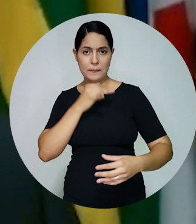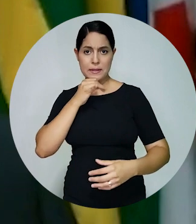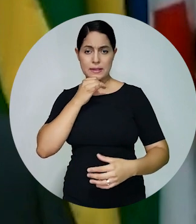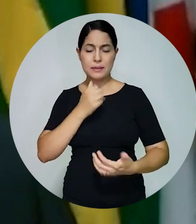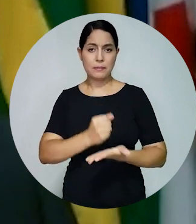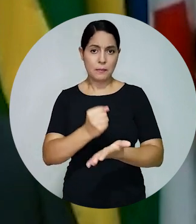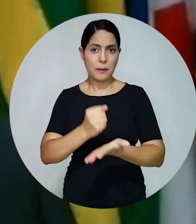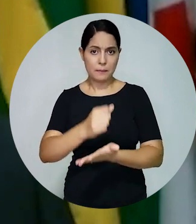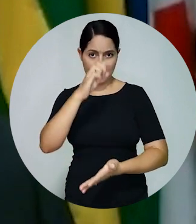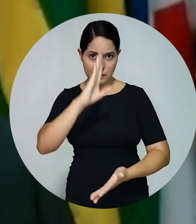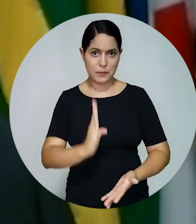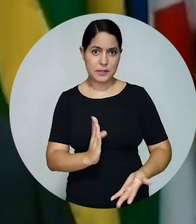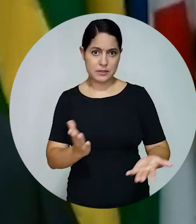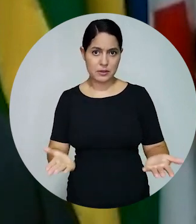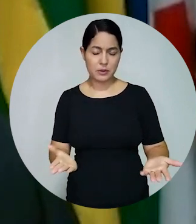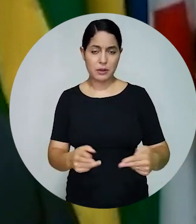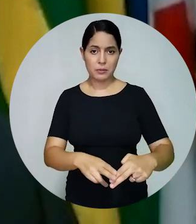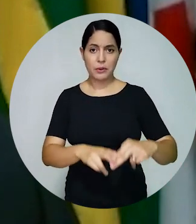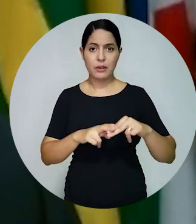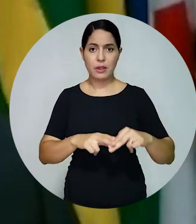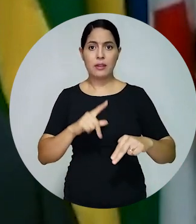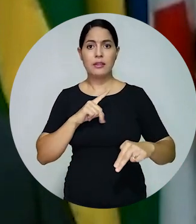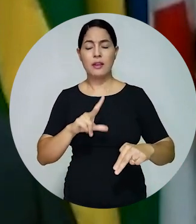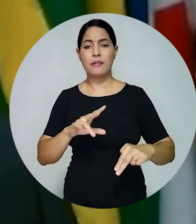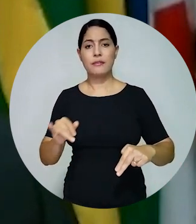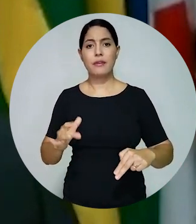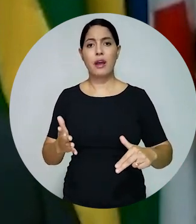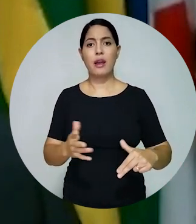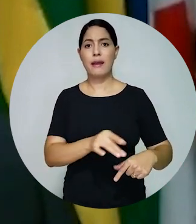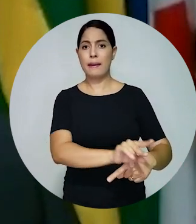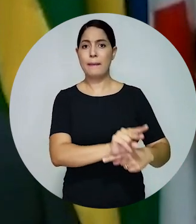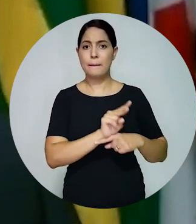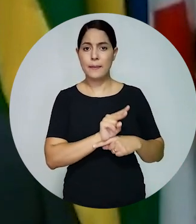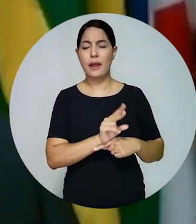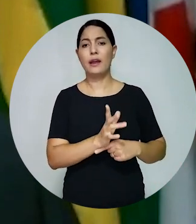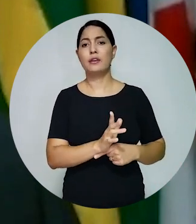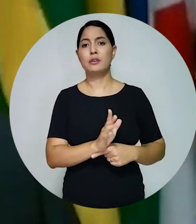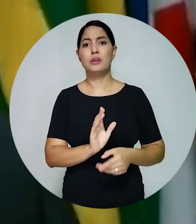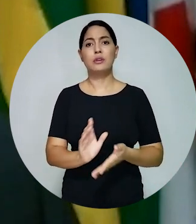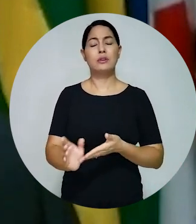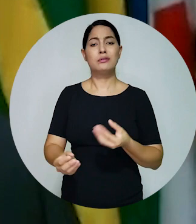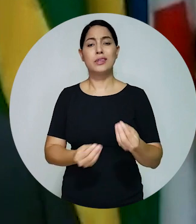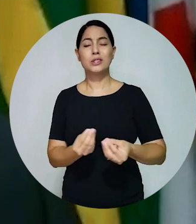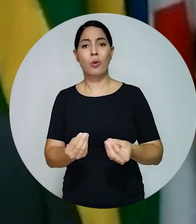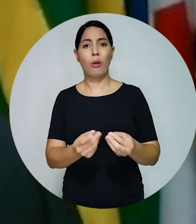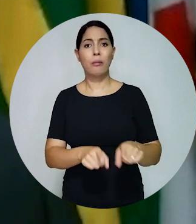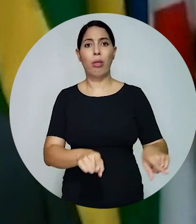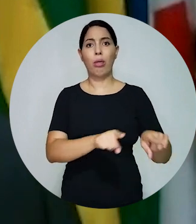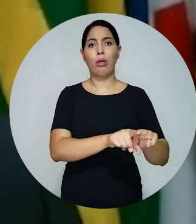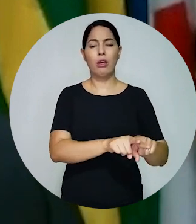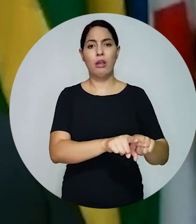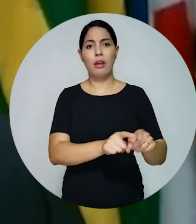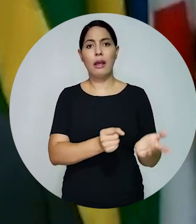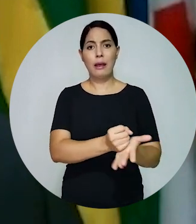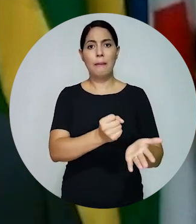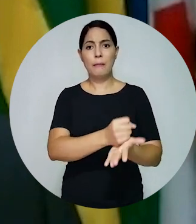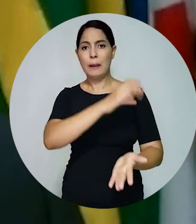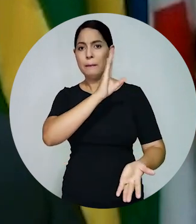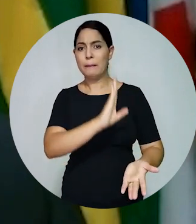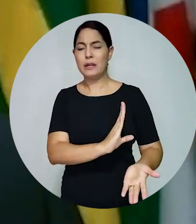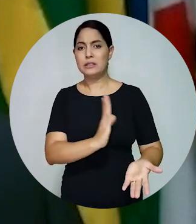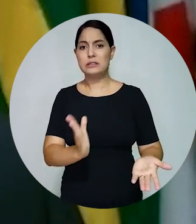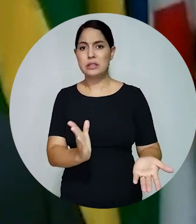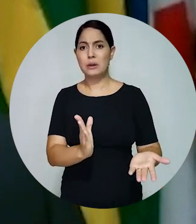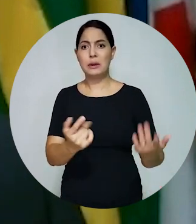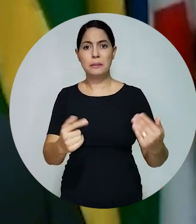política, como tivemos recentemente no caso do Auxílio Brasil, que veio casado com um empréstimo consignado. São essas